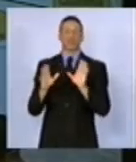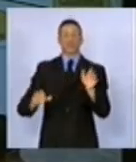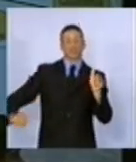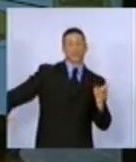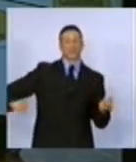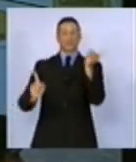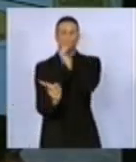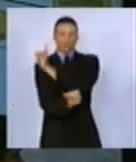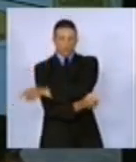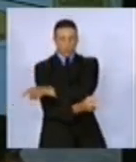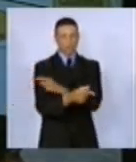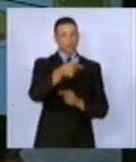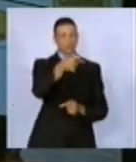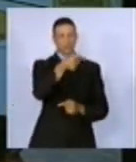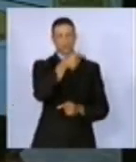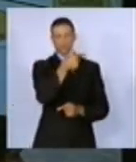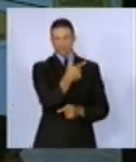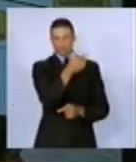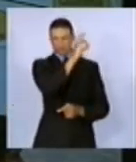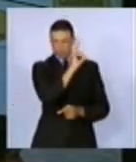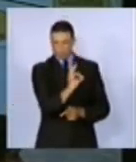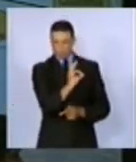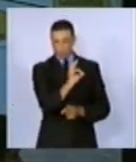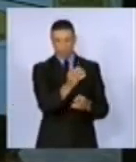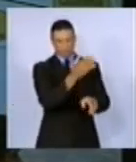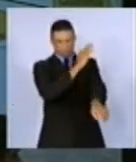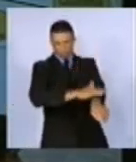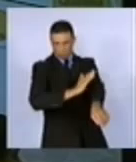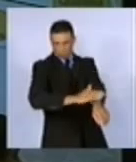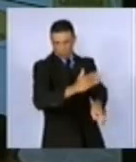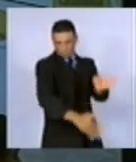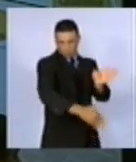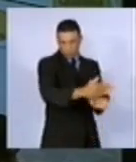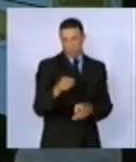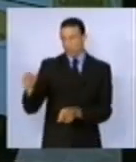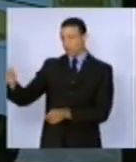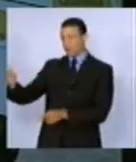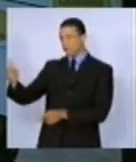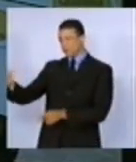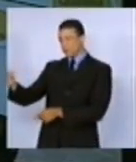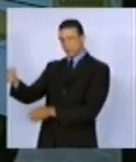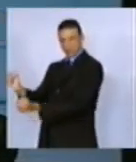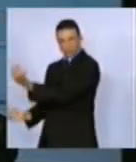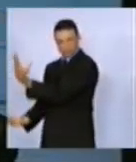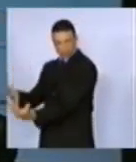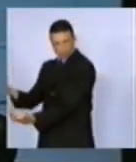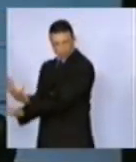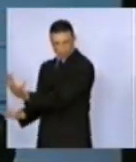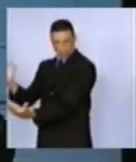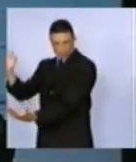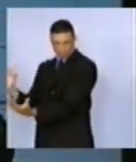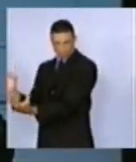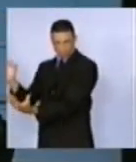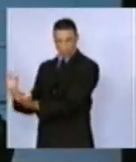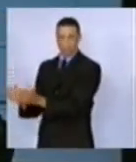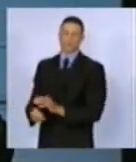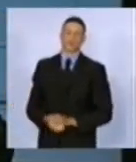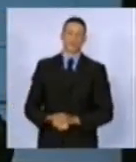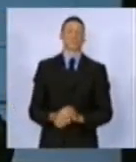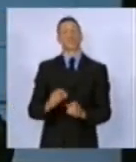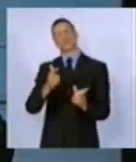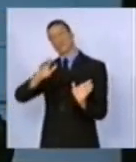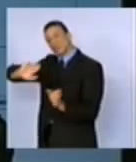73% da área de cana colida no estado foi colhida crua e 27 de cana queimada eh esse é um outro